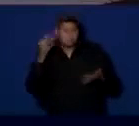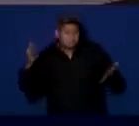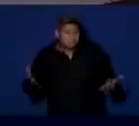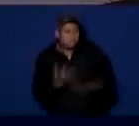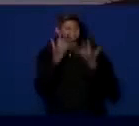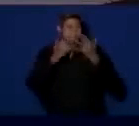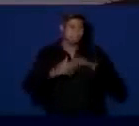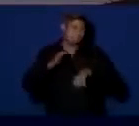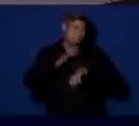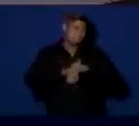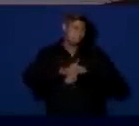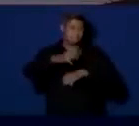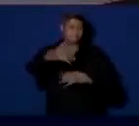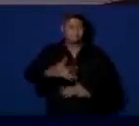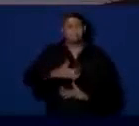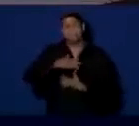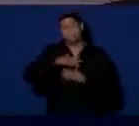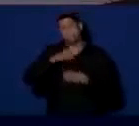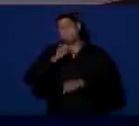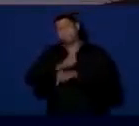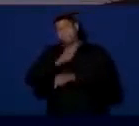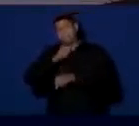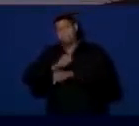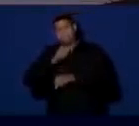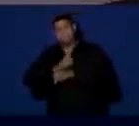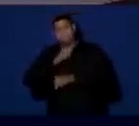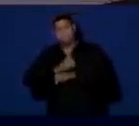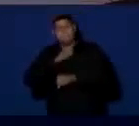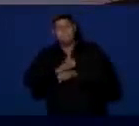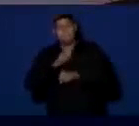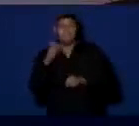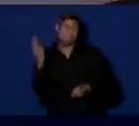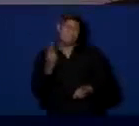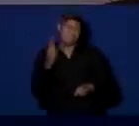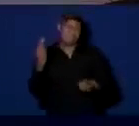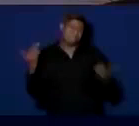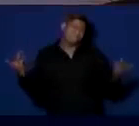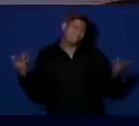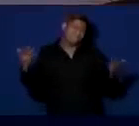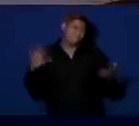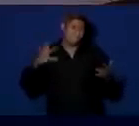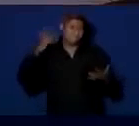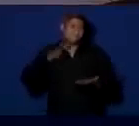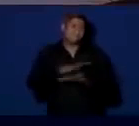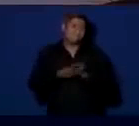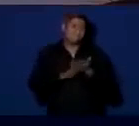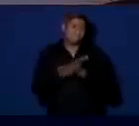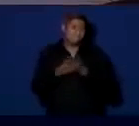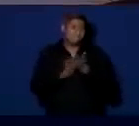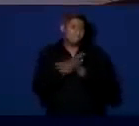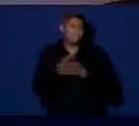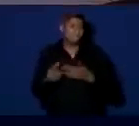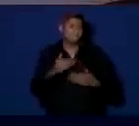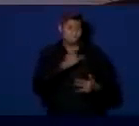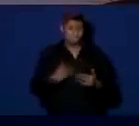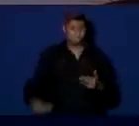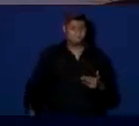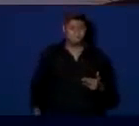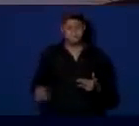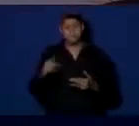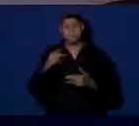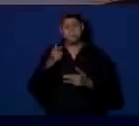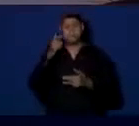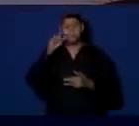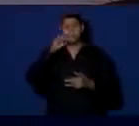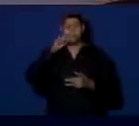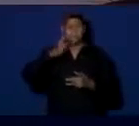forma mais impactante. Eu esperava isso, e é uma coisa que, a despeito dos esforços do ministro Paulo Guedes em melhorar o